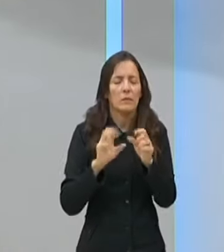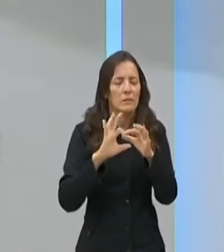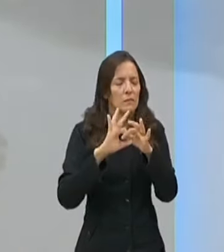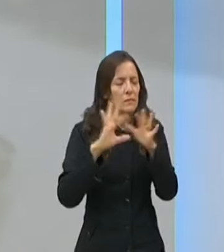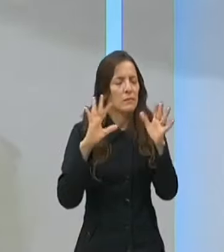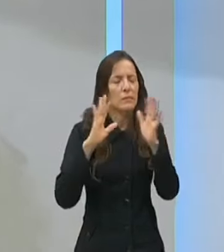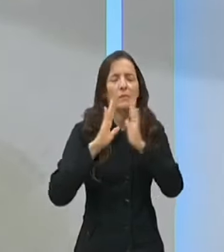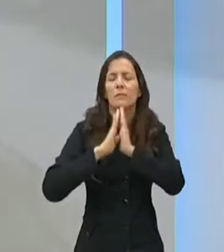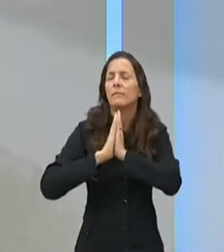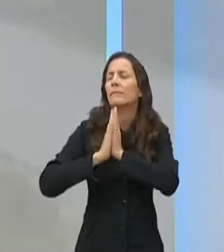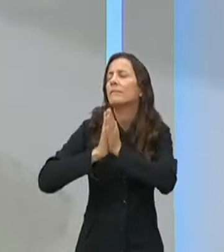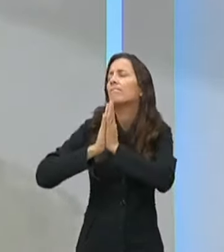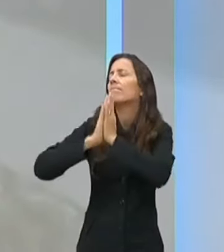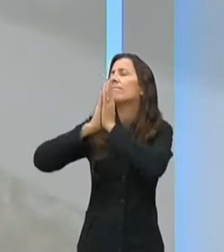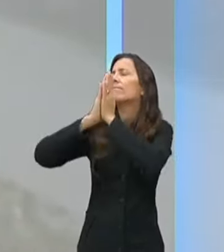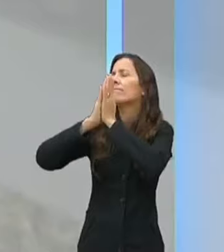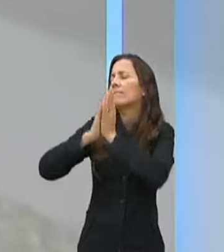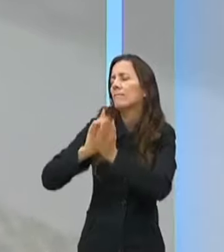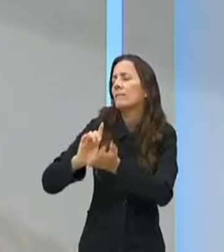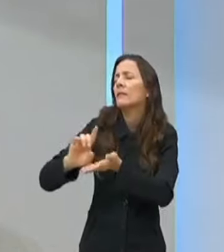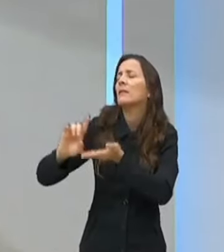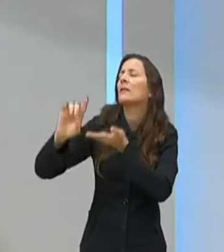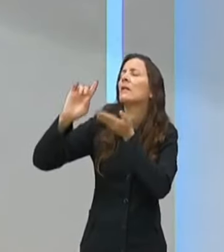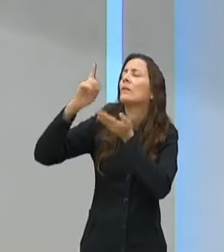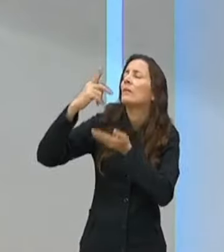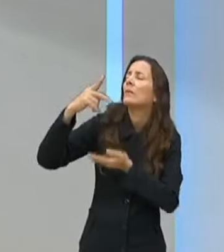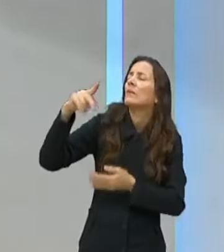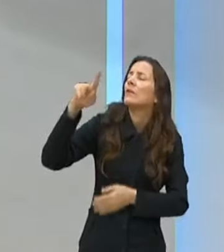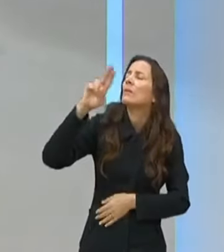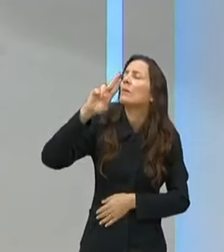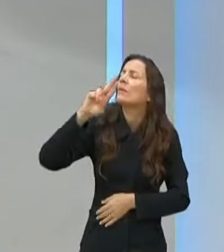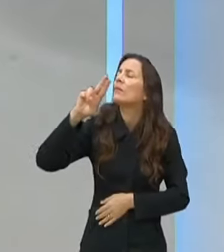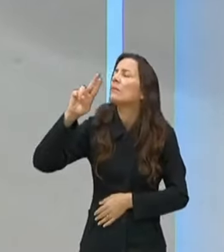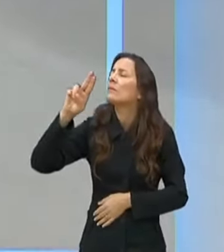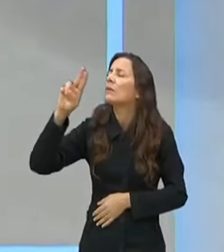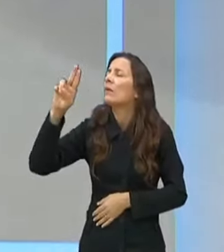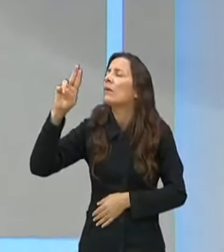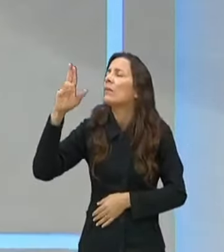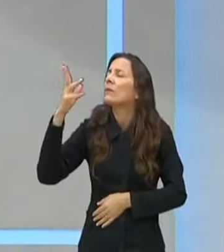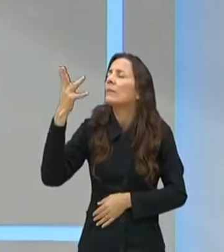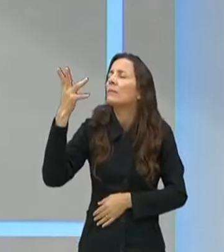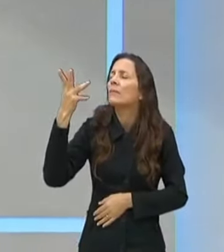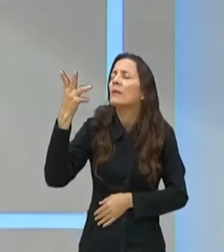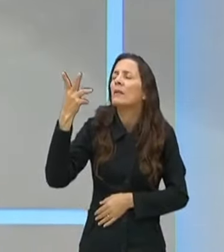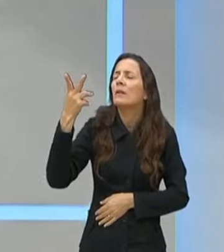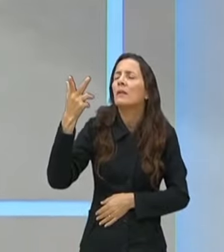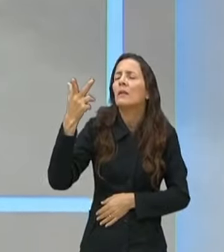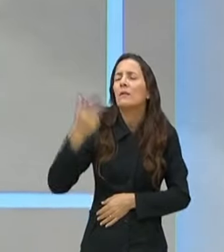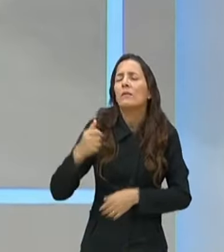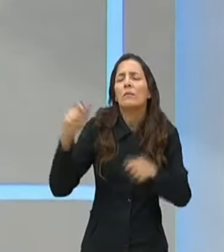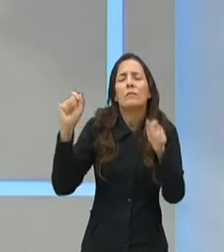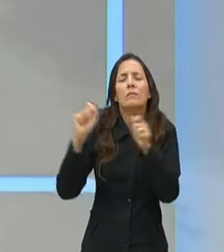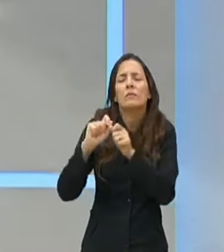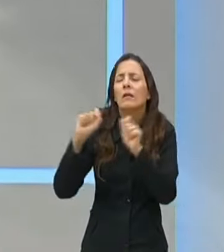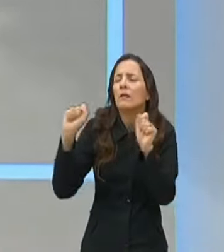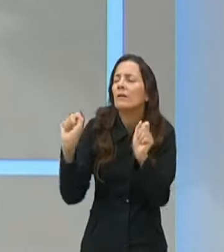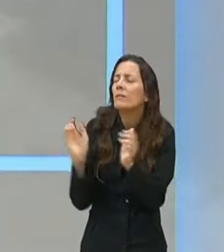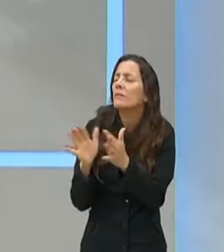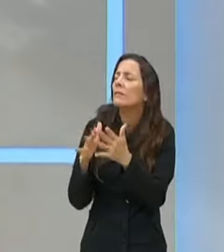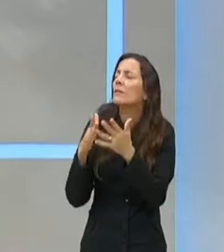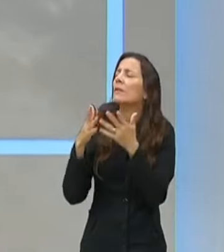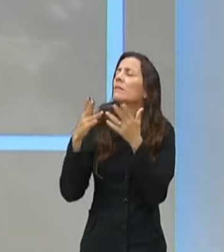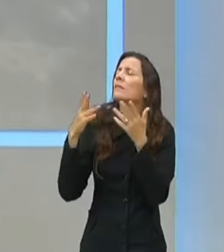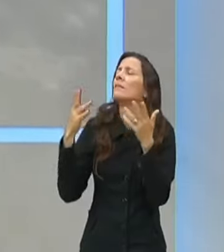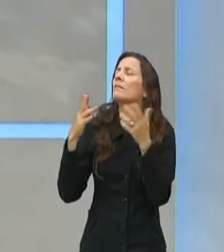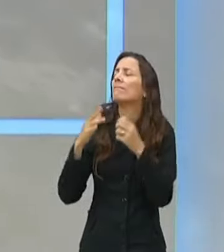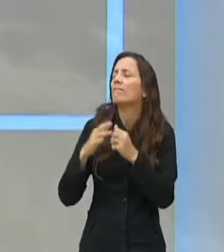Faça isto, Senhor, para a glória do teu santo e maravilhoso nome. Te apresento aqueles que